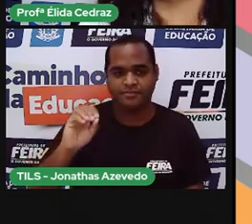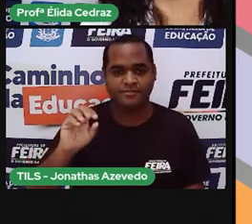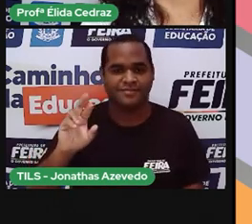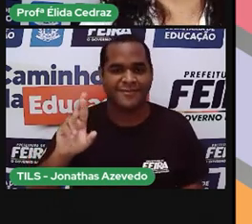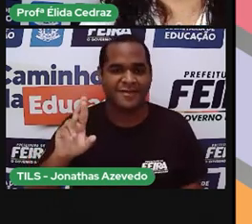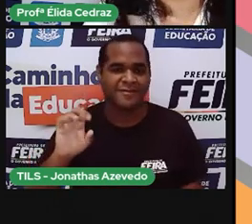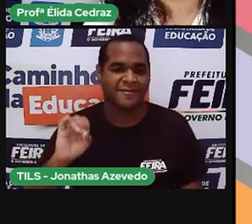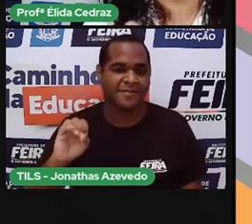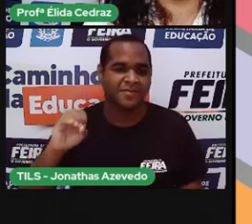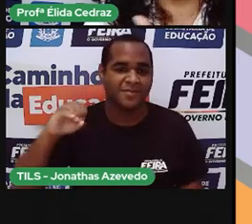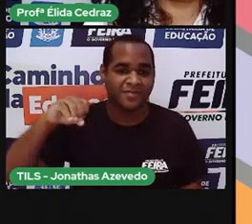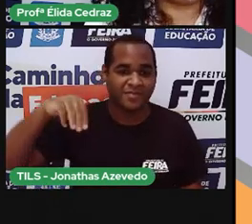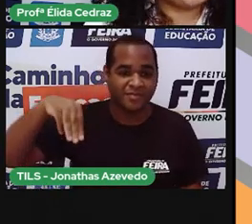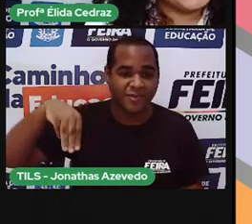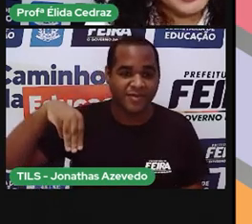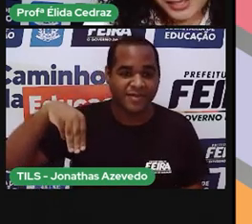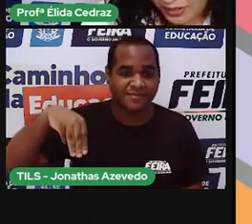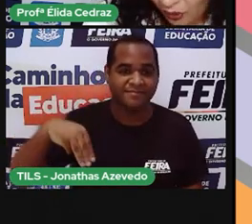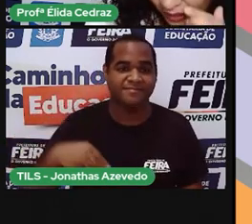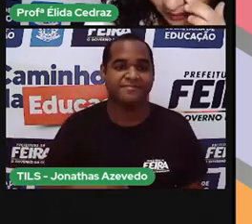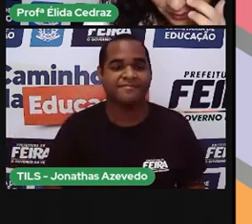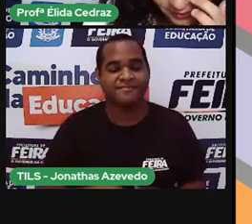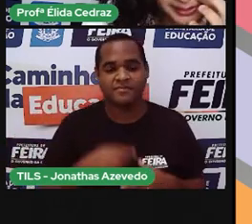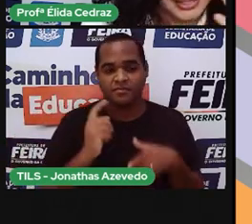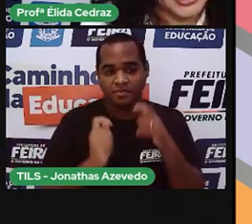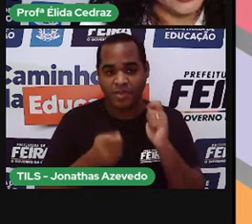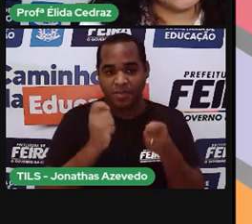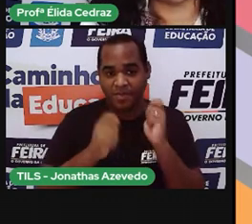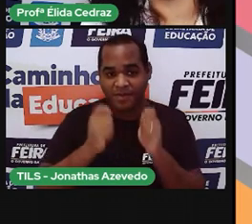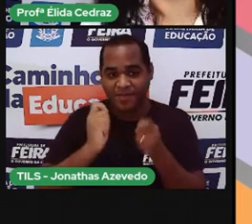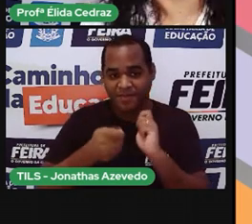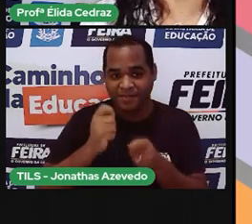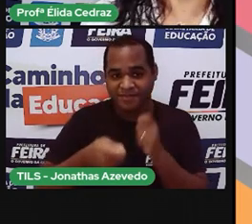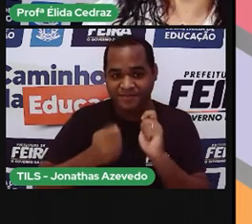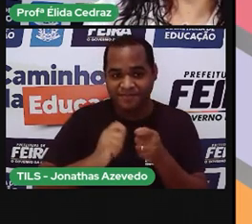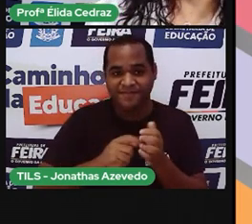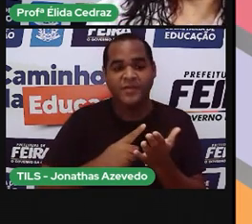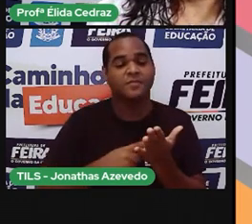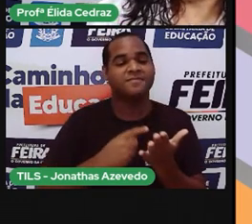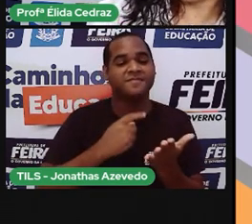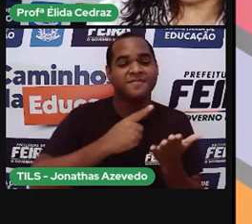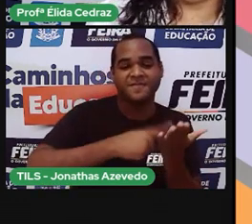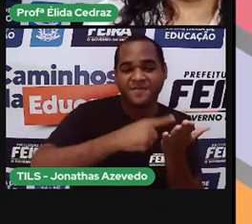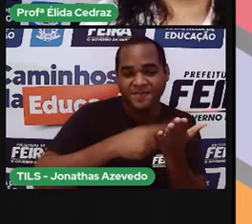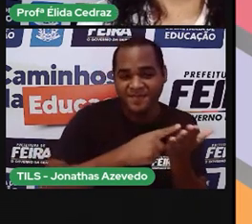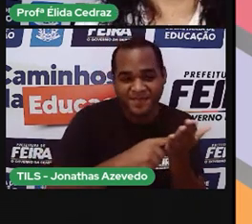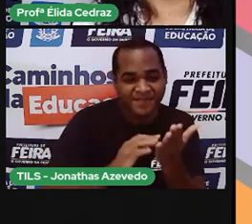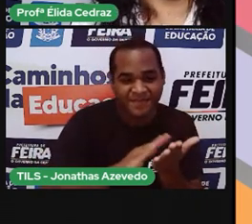Tamborim, isso mesmo, o tamborim. Olha só ele aqui, ó.